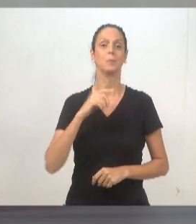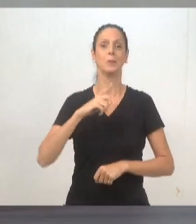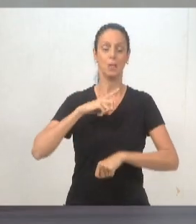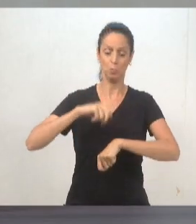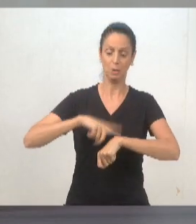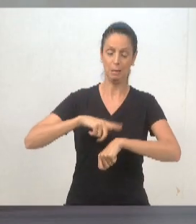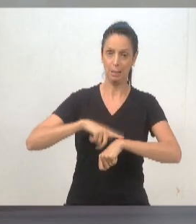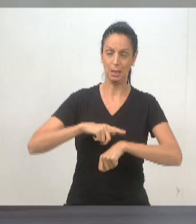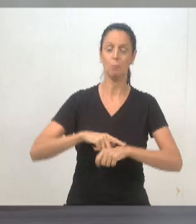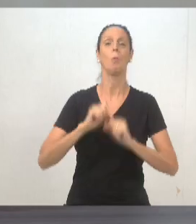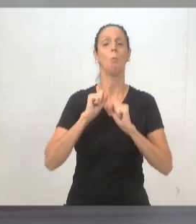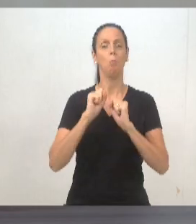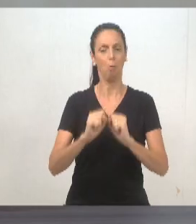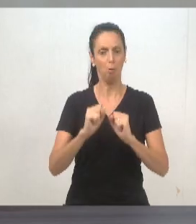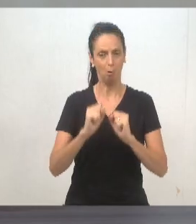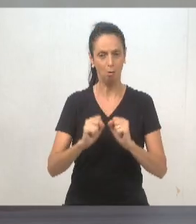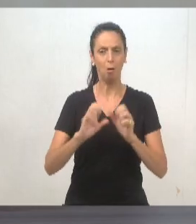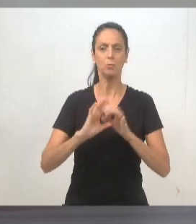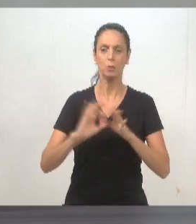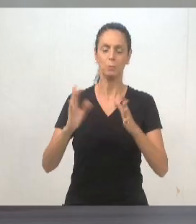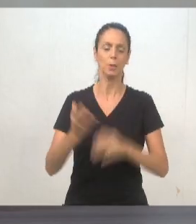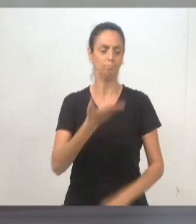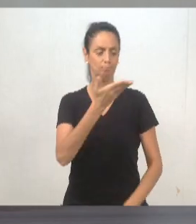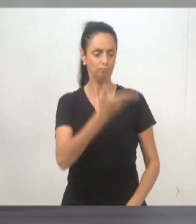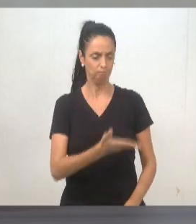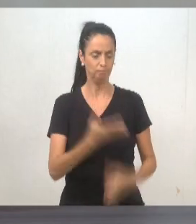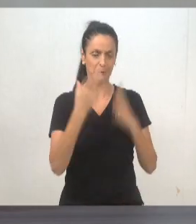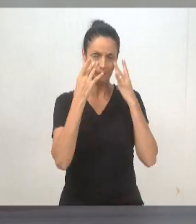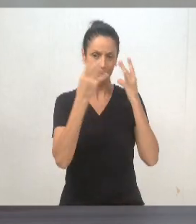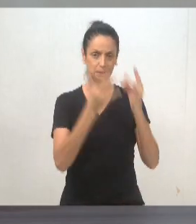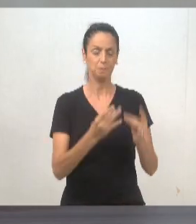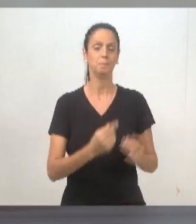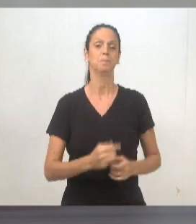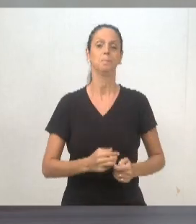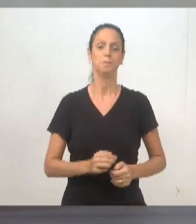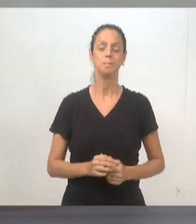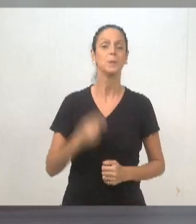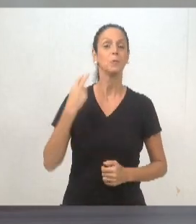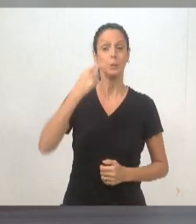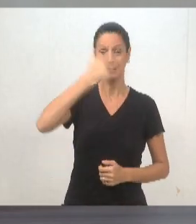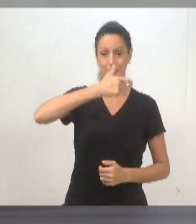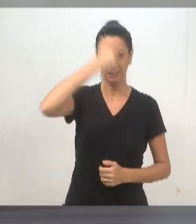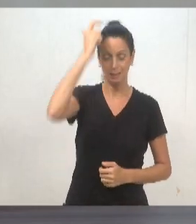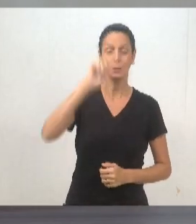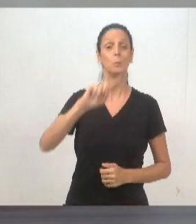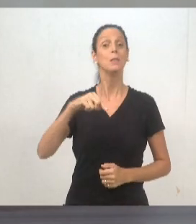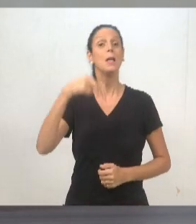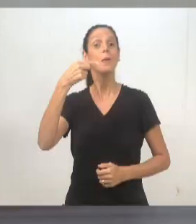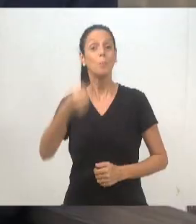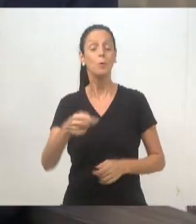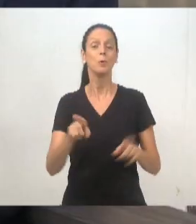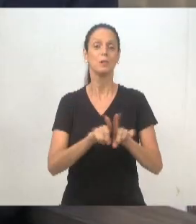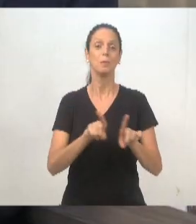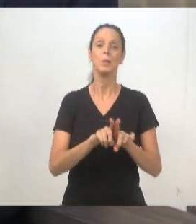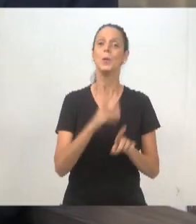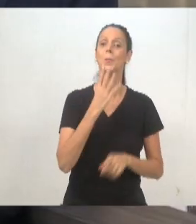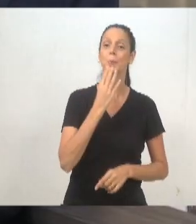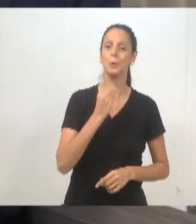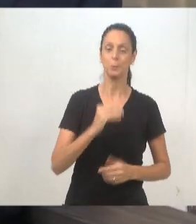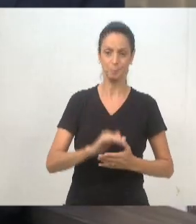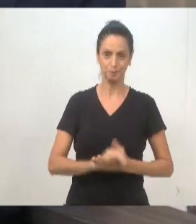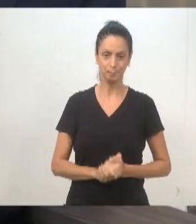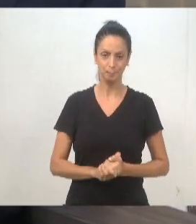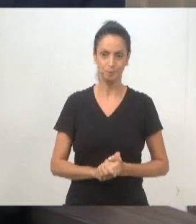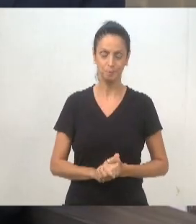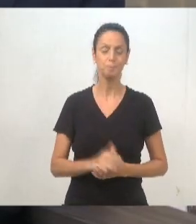tempo hábil ainda pelo aparte, então ouço o primeiro vereador Adriano Pereira e depois o vereador Bruno Cunha.